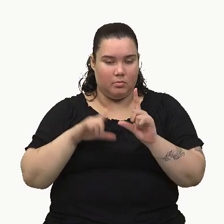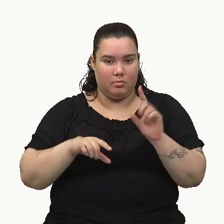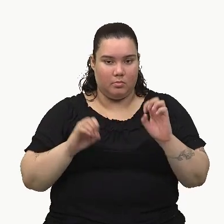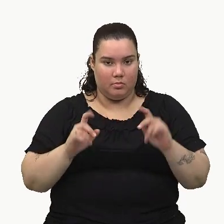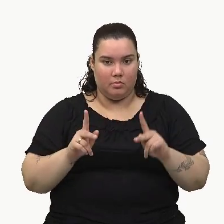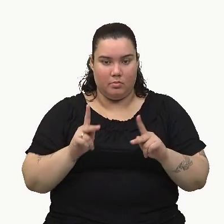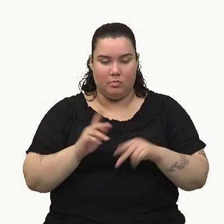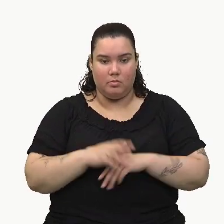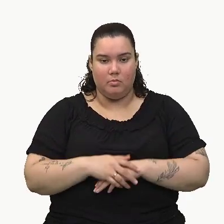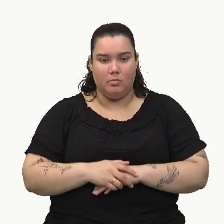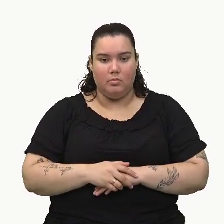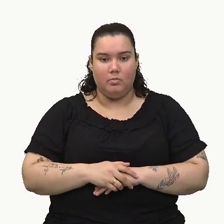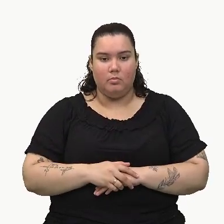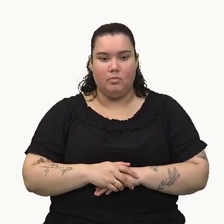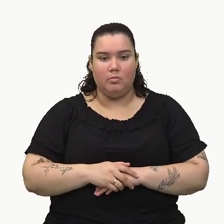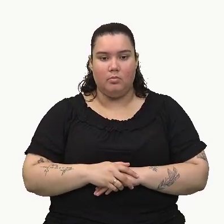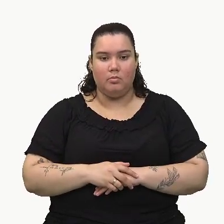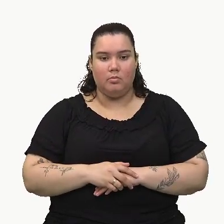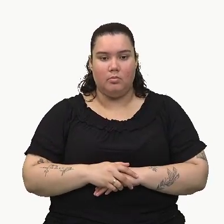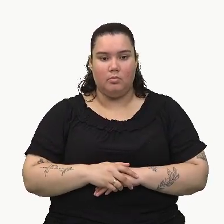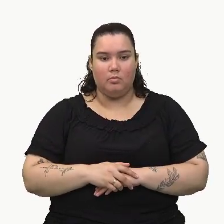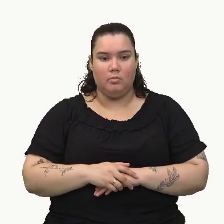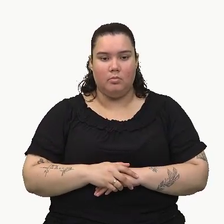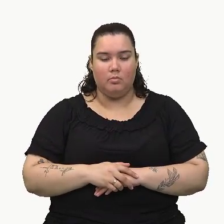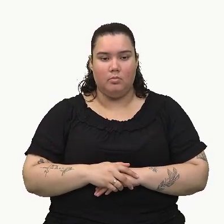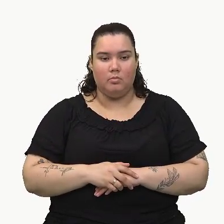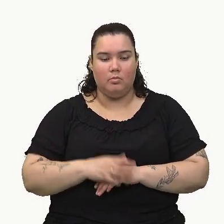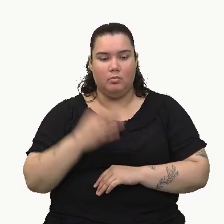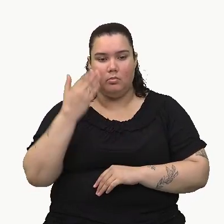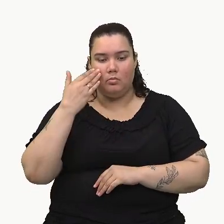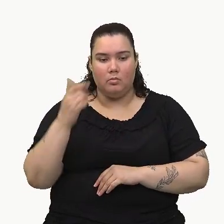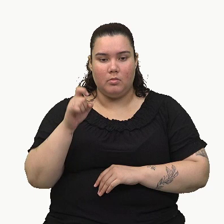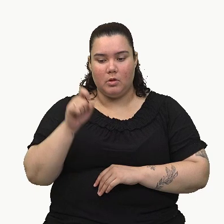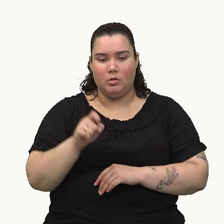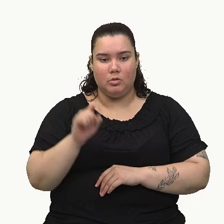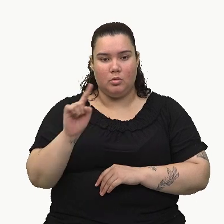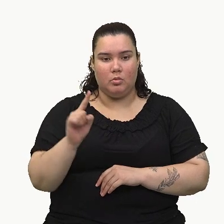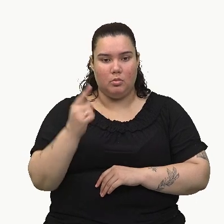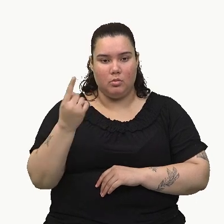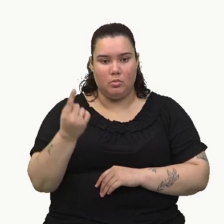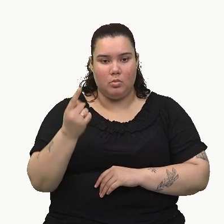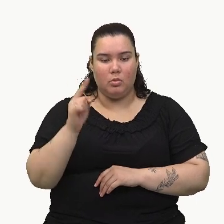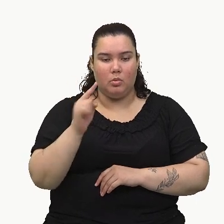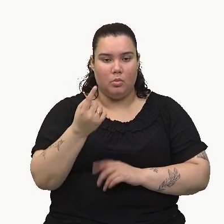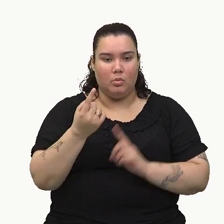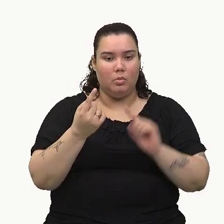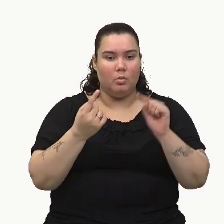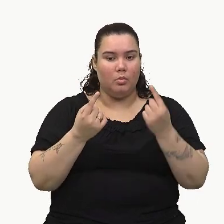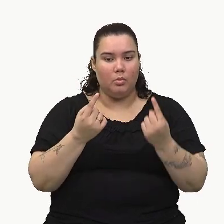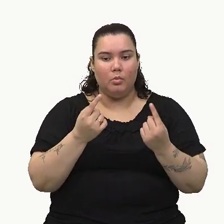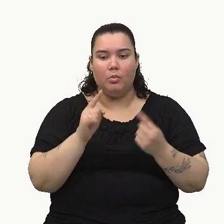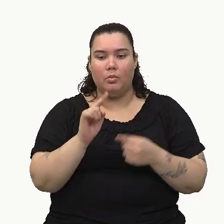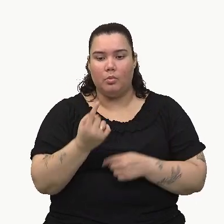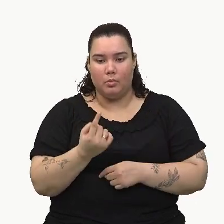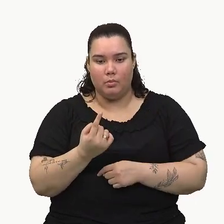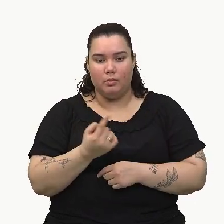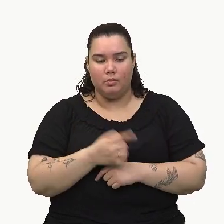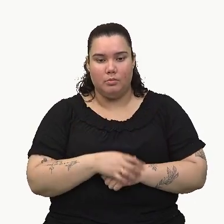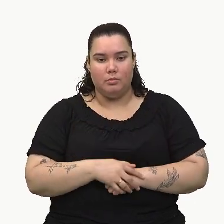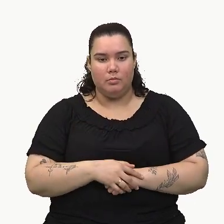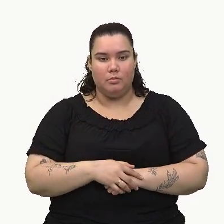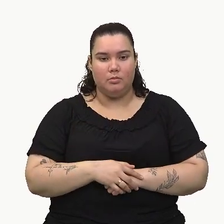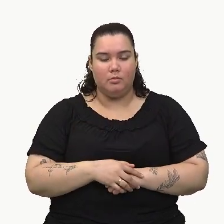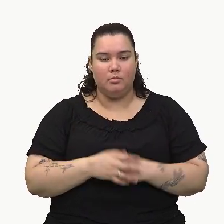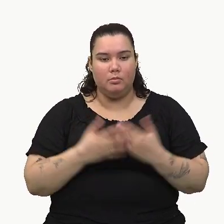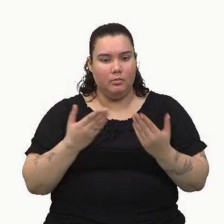bom? Então, aqui, ó, o expoente do x aqui é 1, aqui é 1, aqui é 1 e aqui é 1. Então,